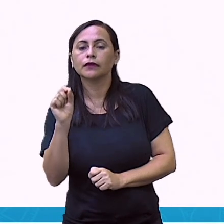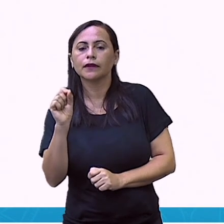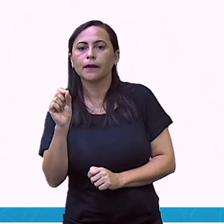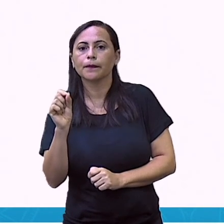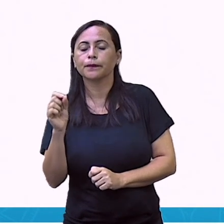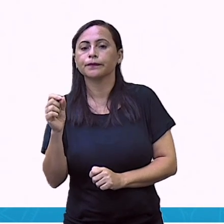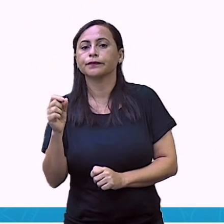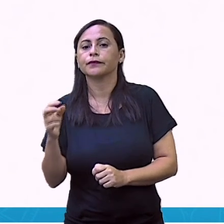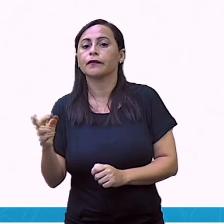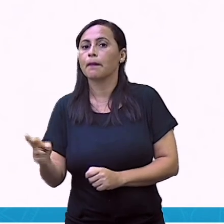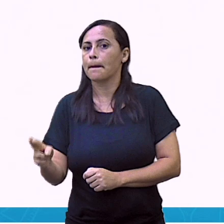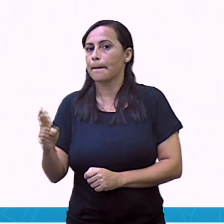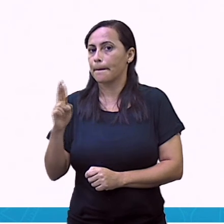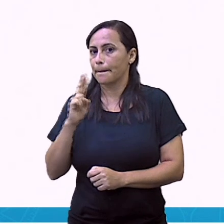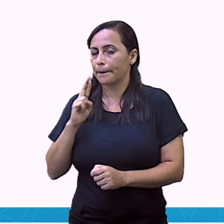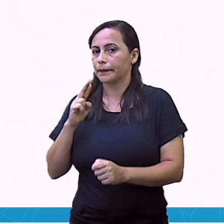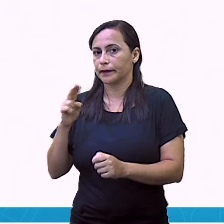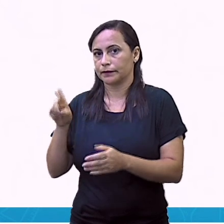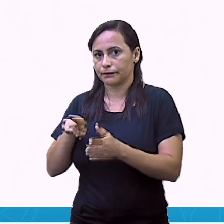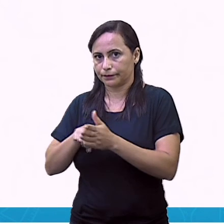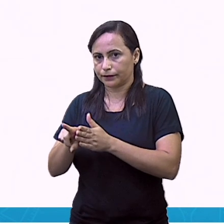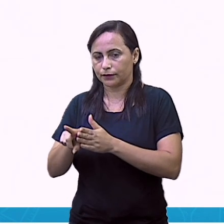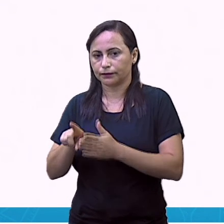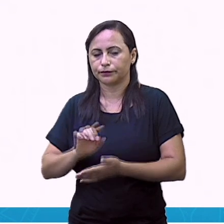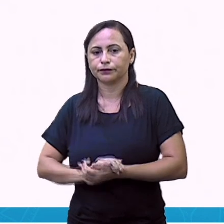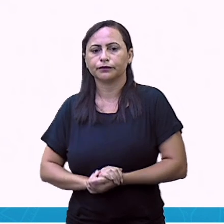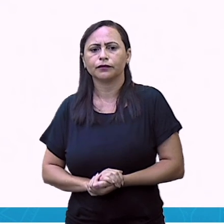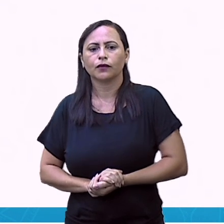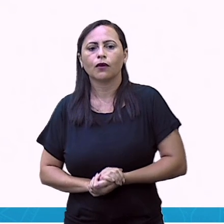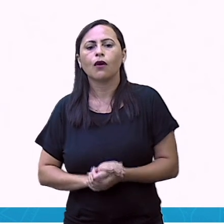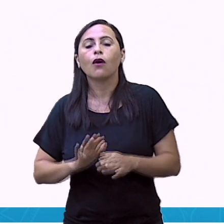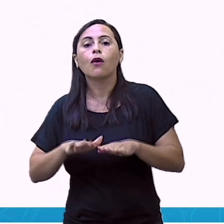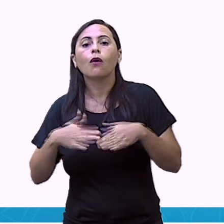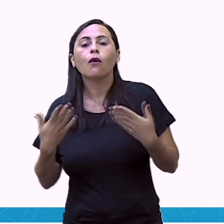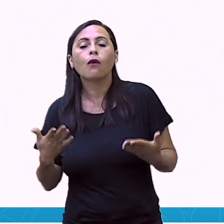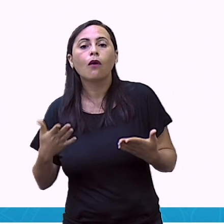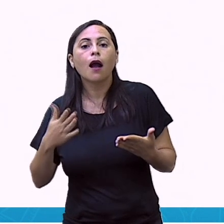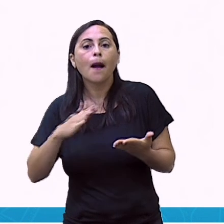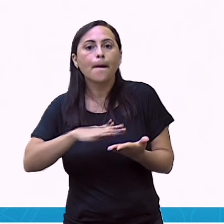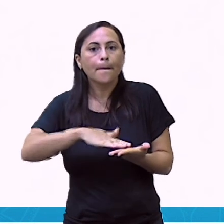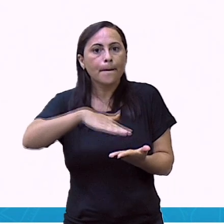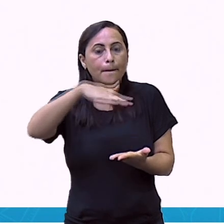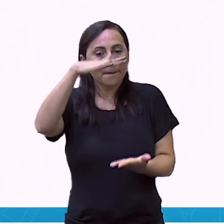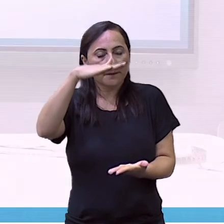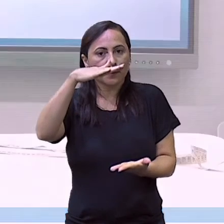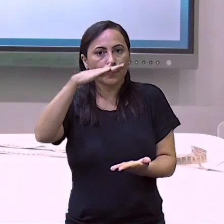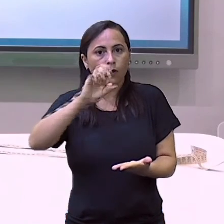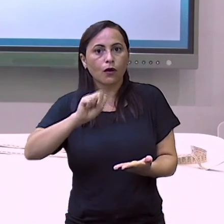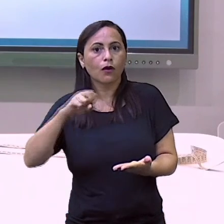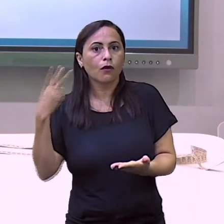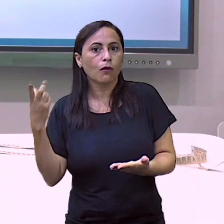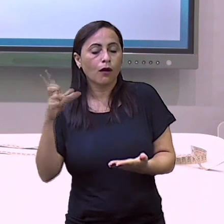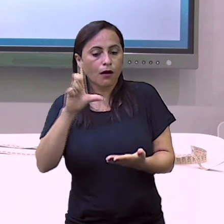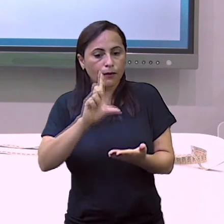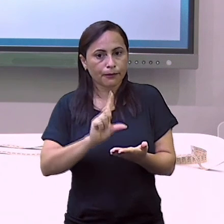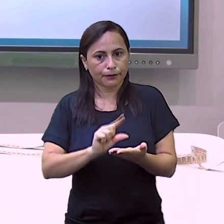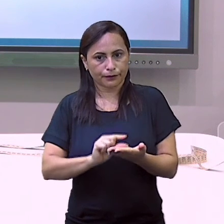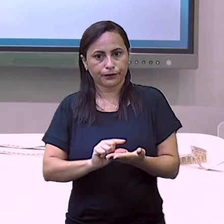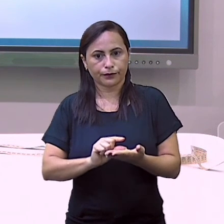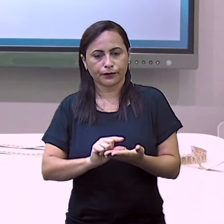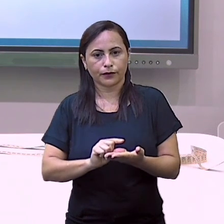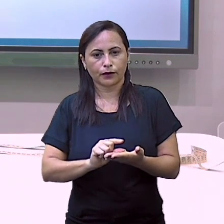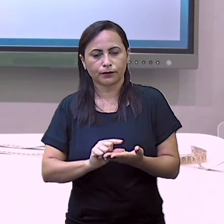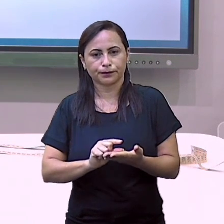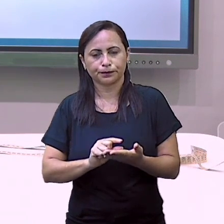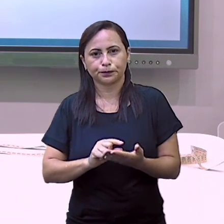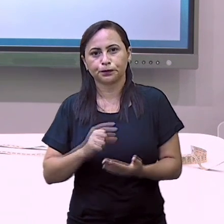duas perguntinhas. Qual objeto é o maior e qual é o menor? Se nós formos olhar aqui apenas